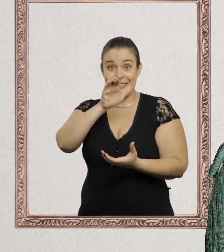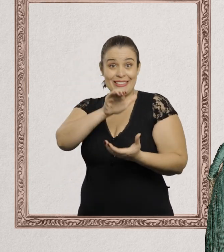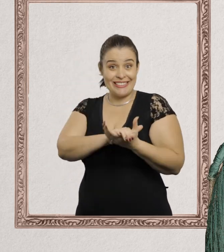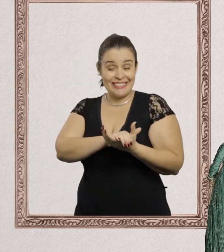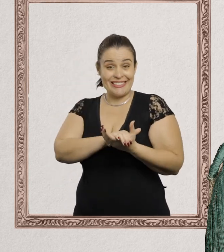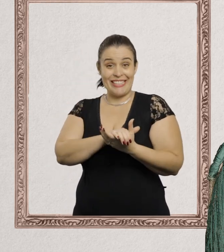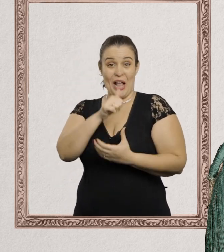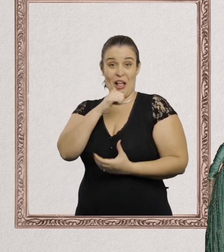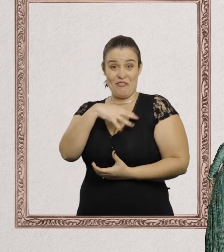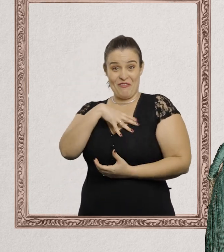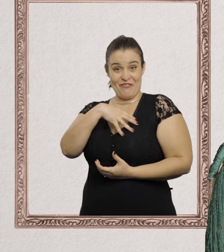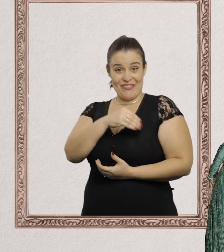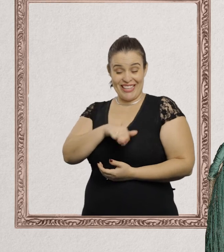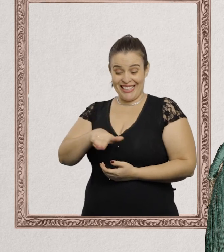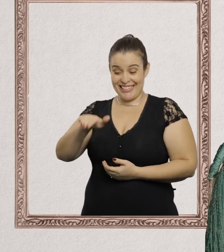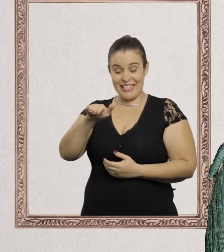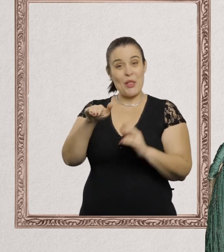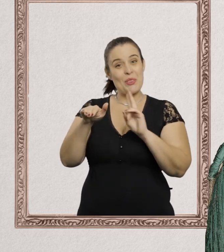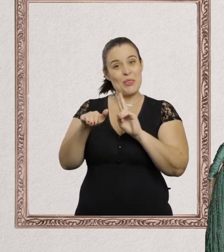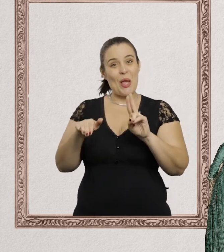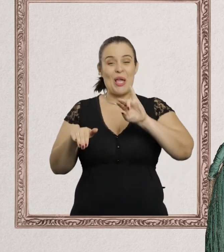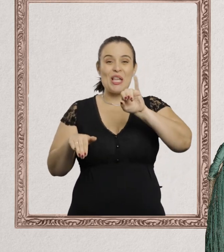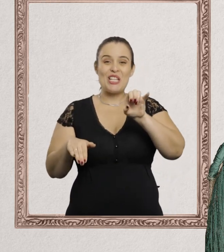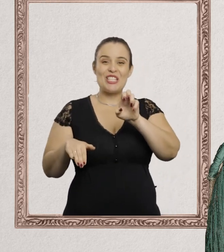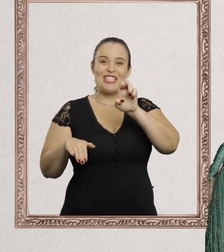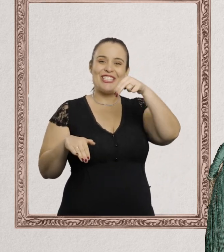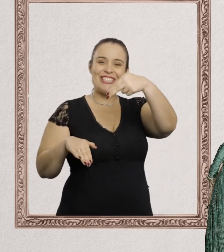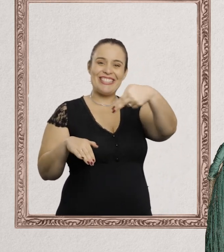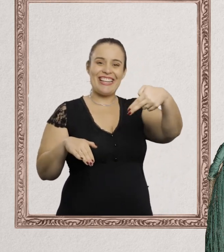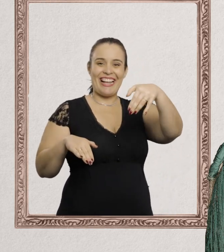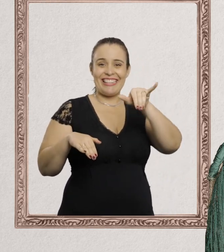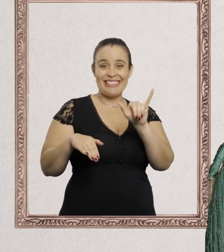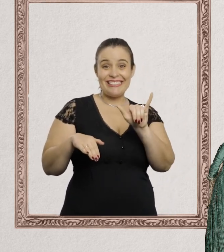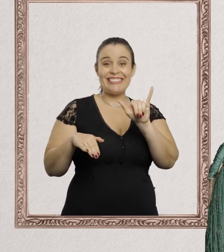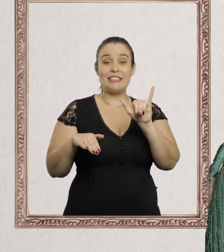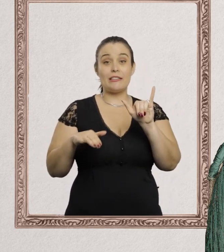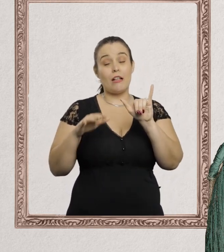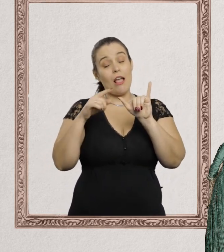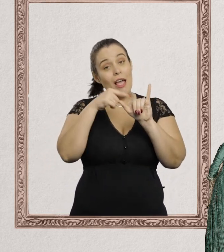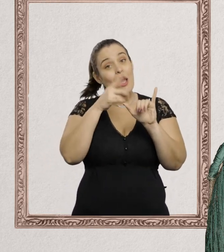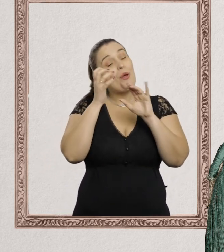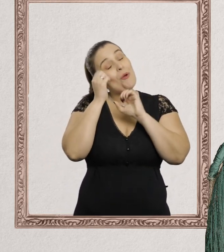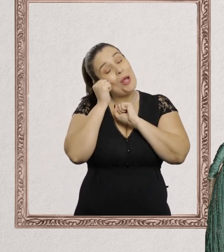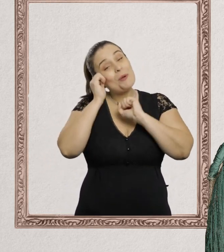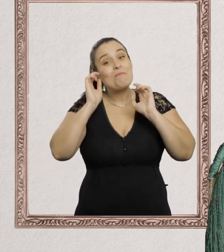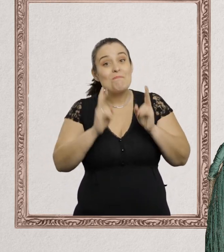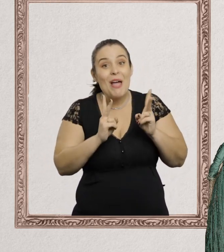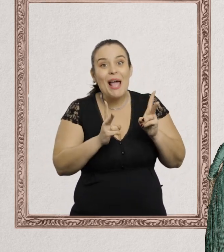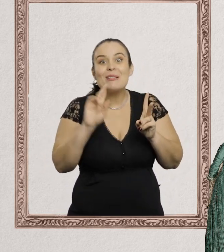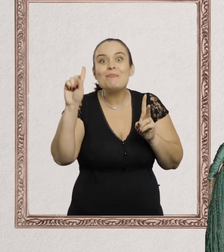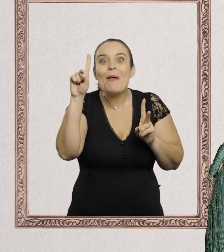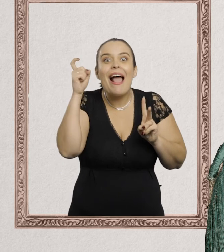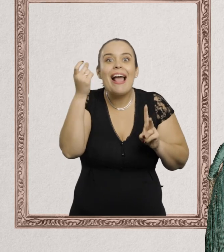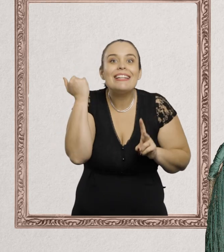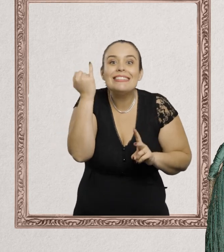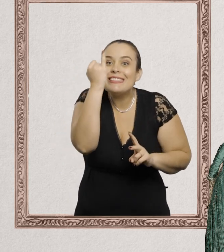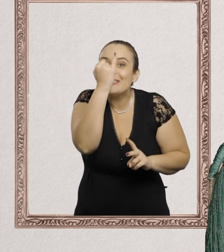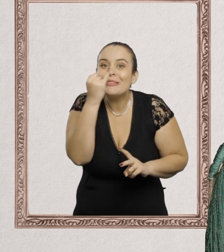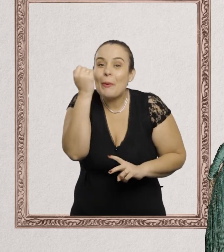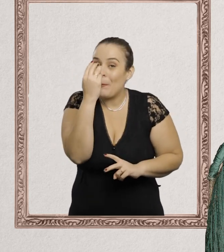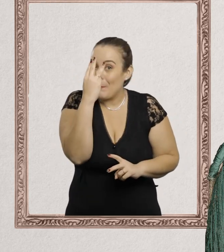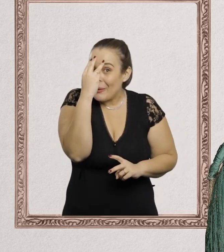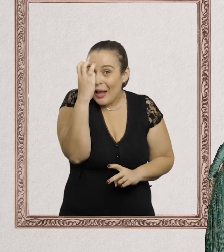casou e teve uma filha chamada Jane. Jane dormia no mesmo quarto que tinha sido de Wendy, João e